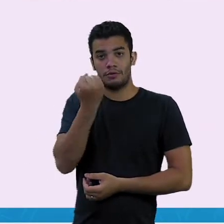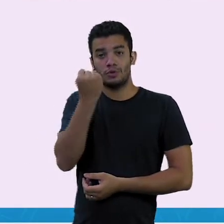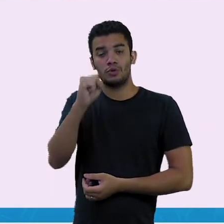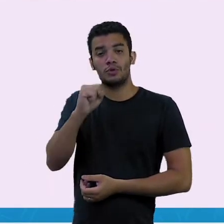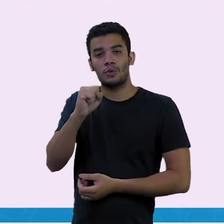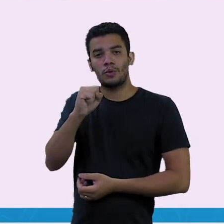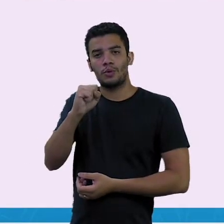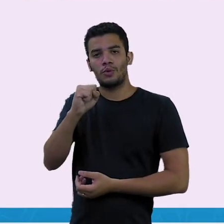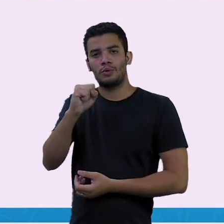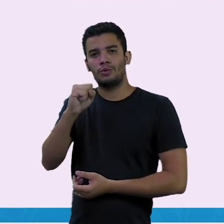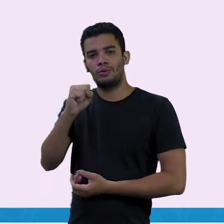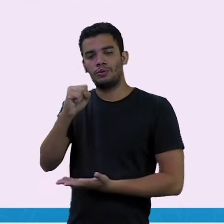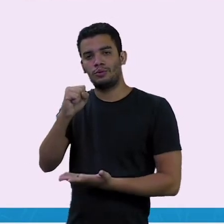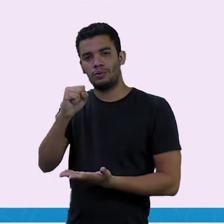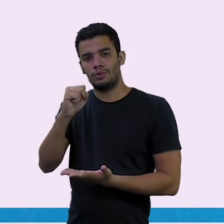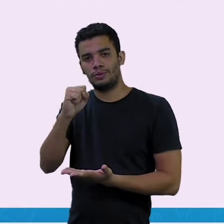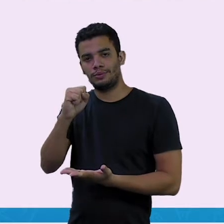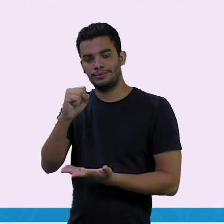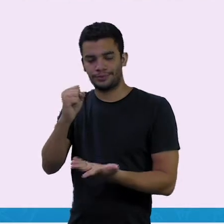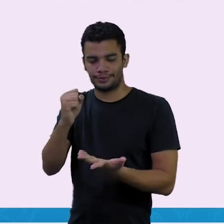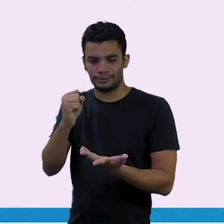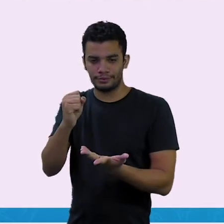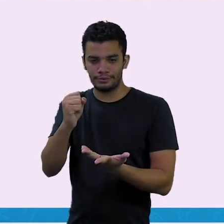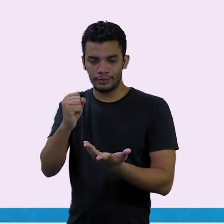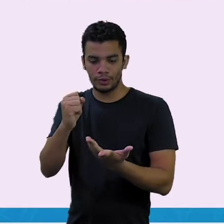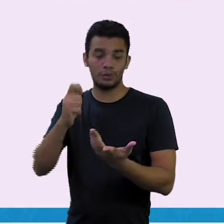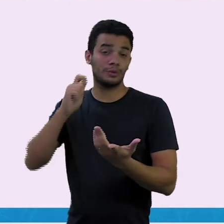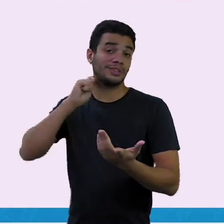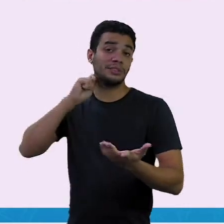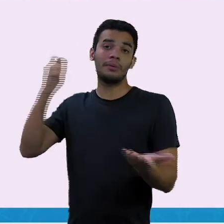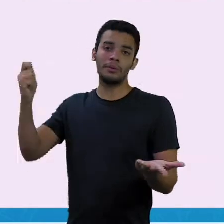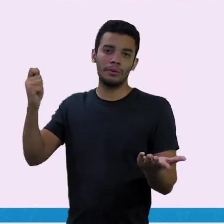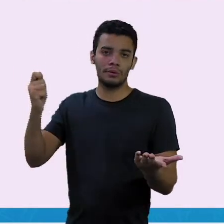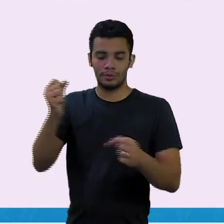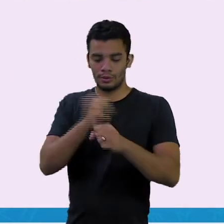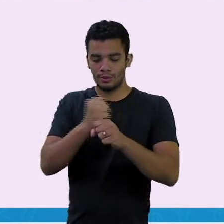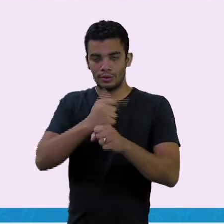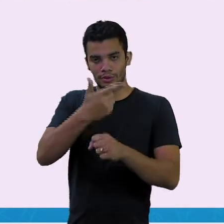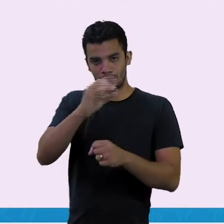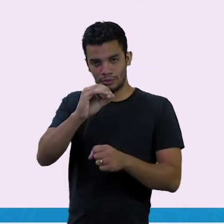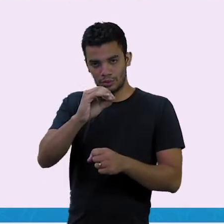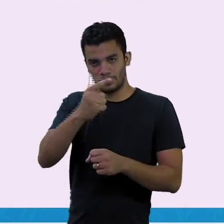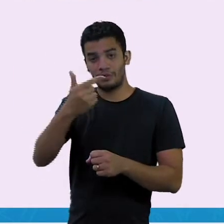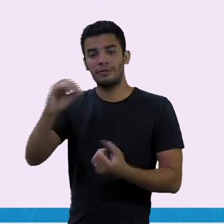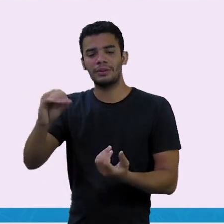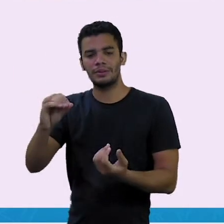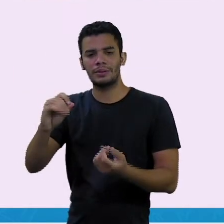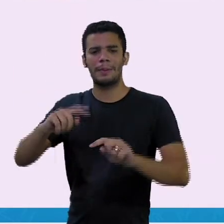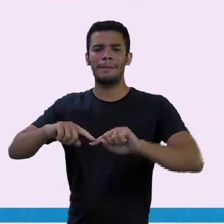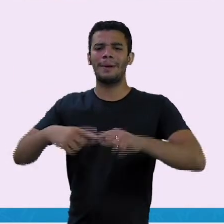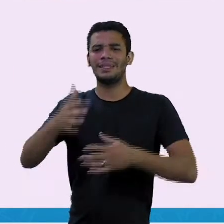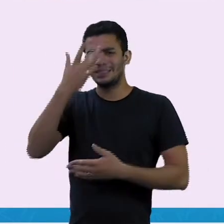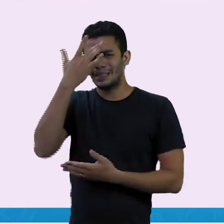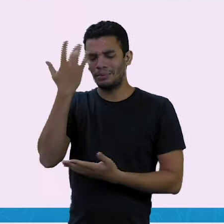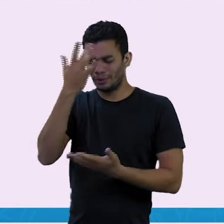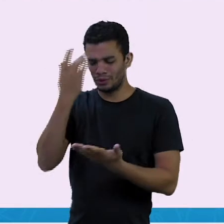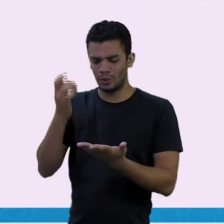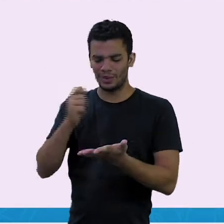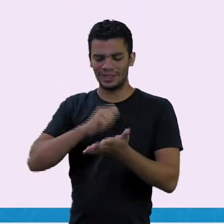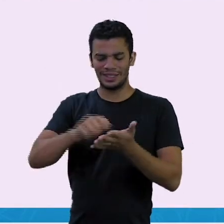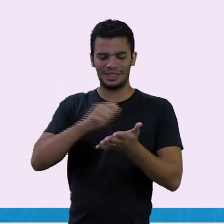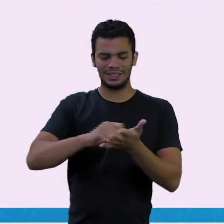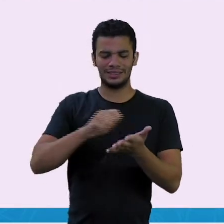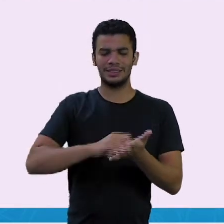28/4/2020. Quem escreveu esse bilhete? Quem foi que escreveu? Quem assinou,